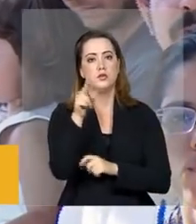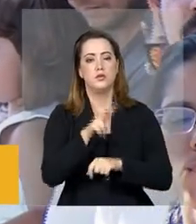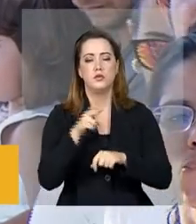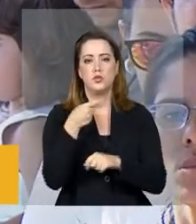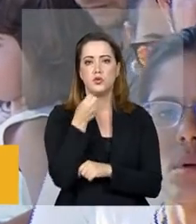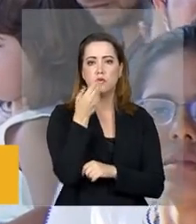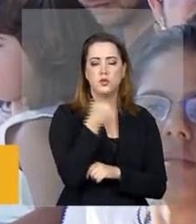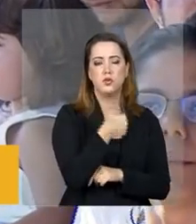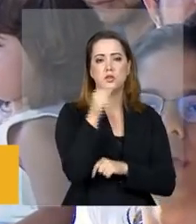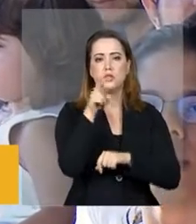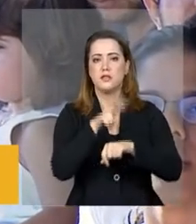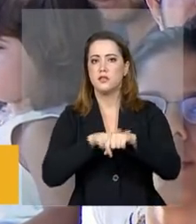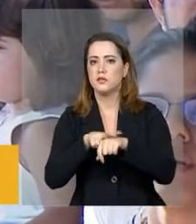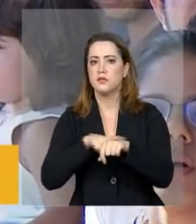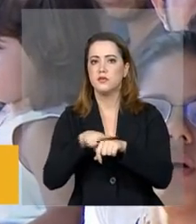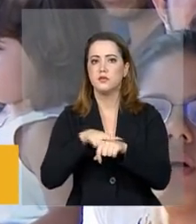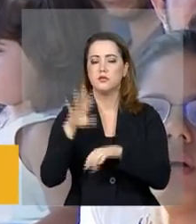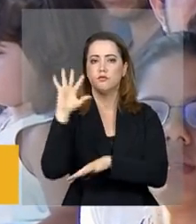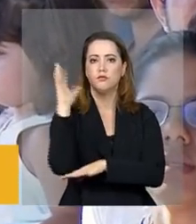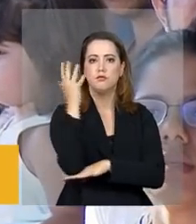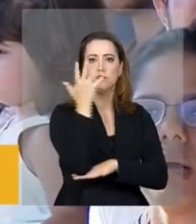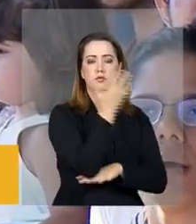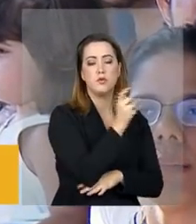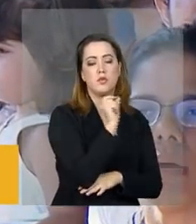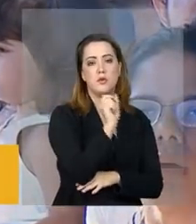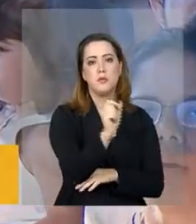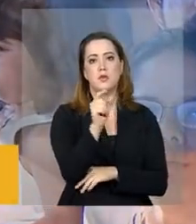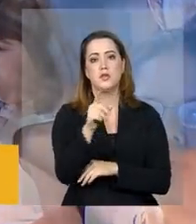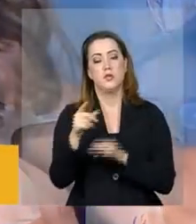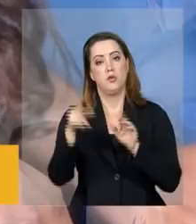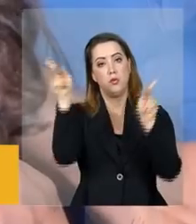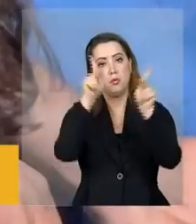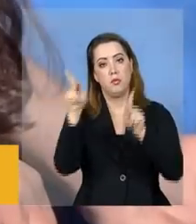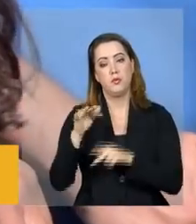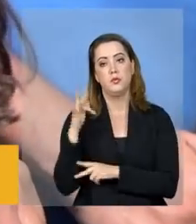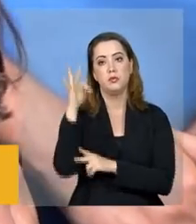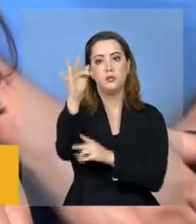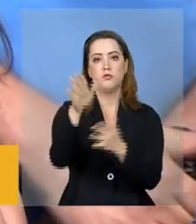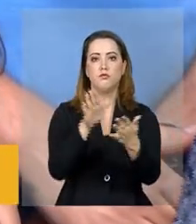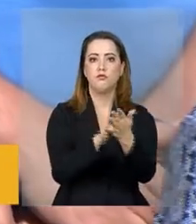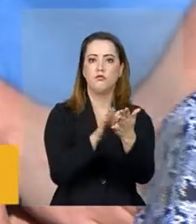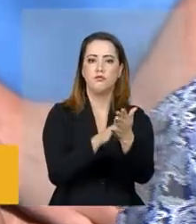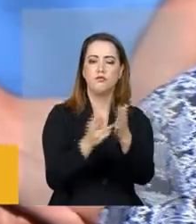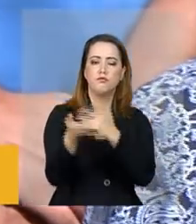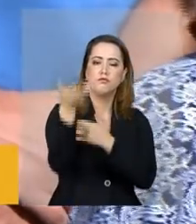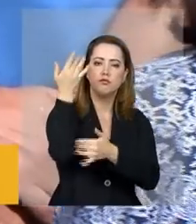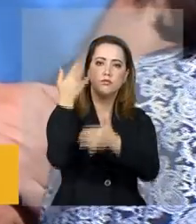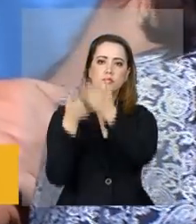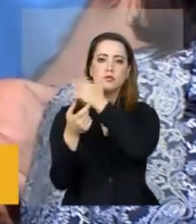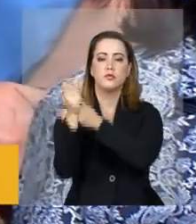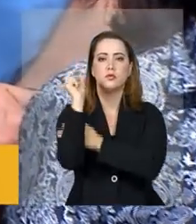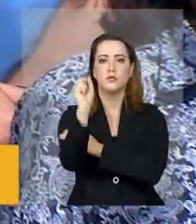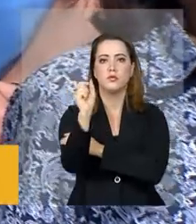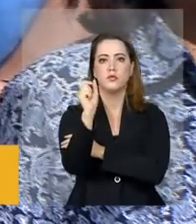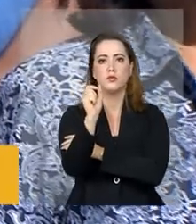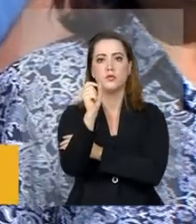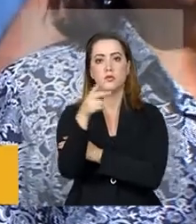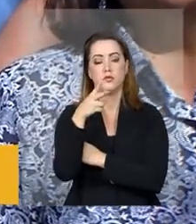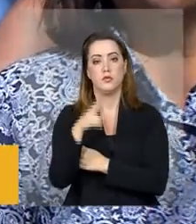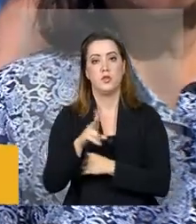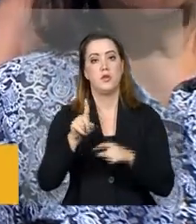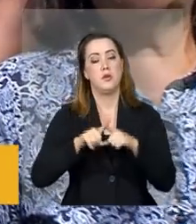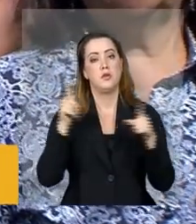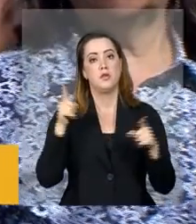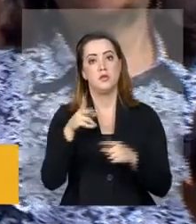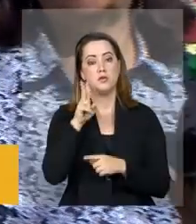diga o verde louro desta flâmula, paz no futuro e glória no passado. Mas